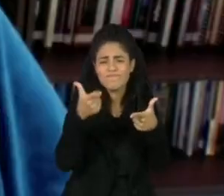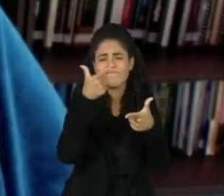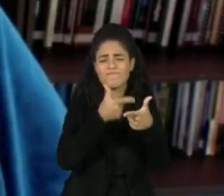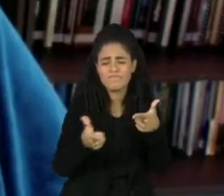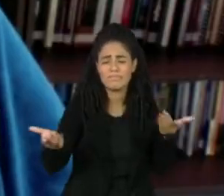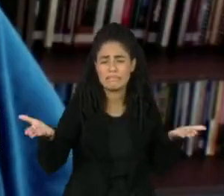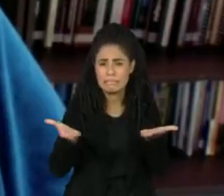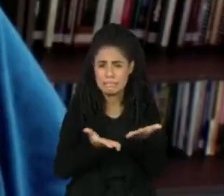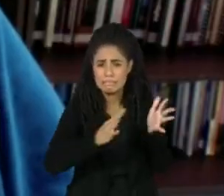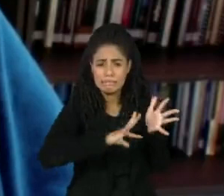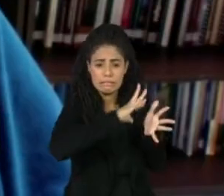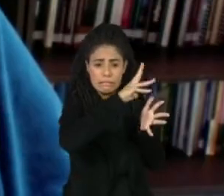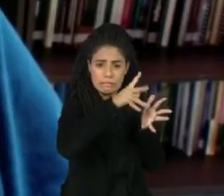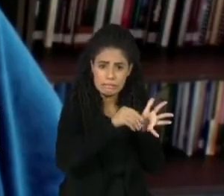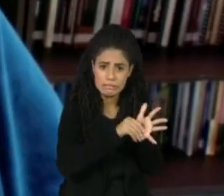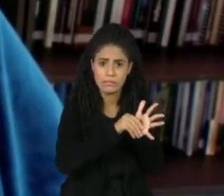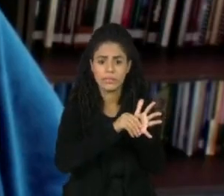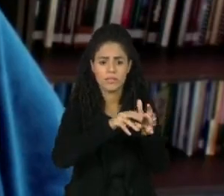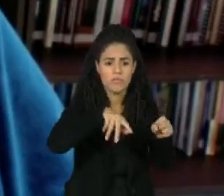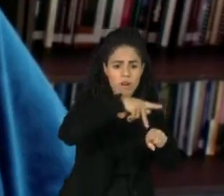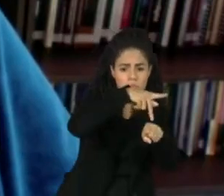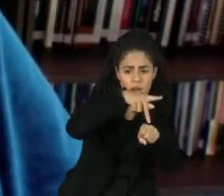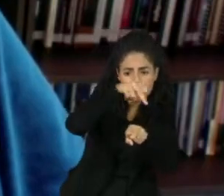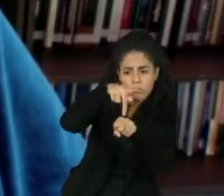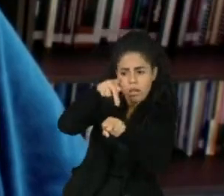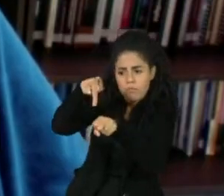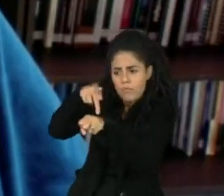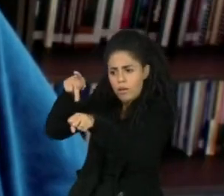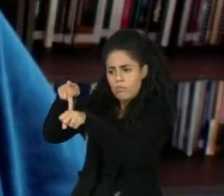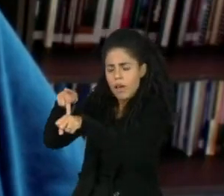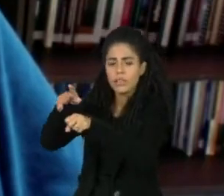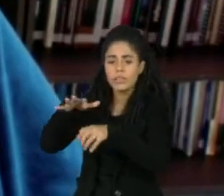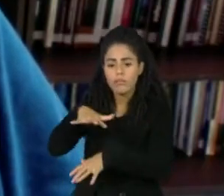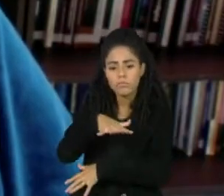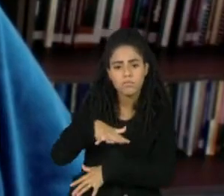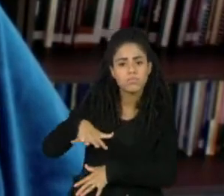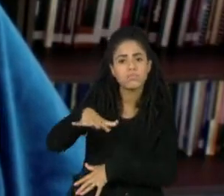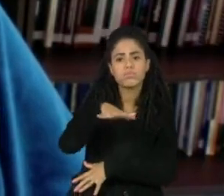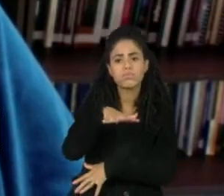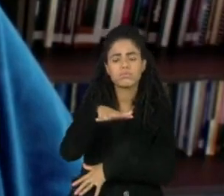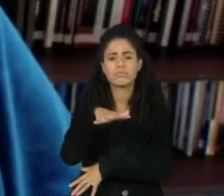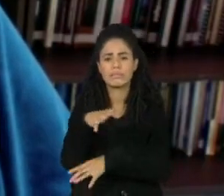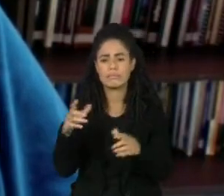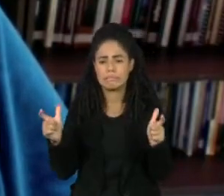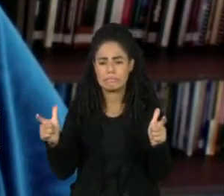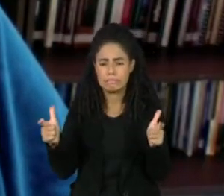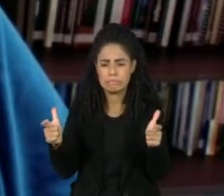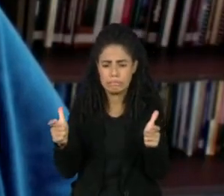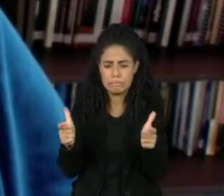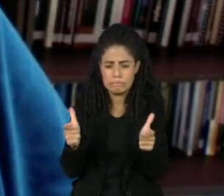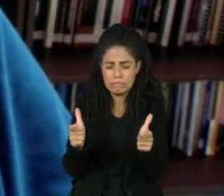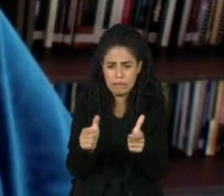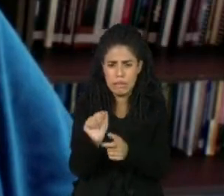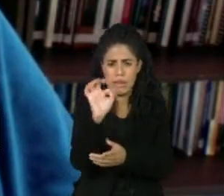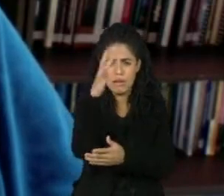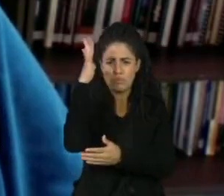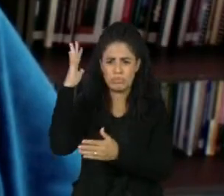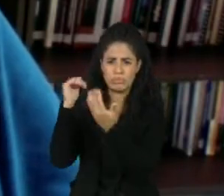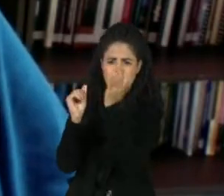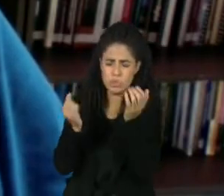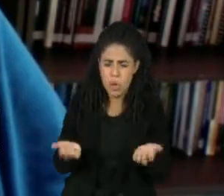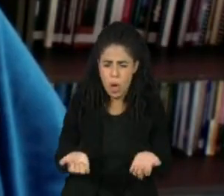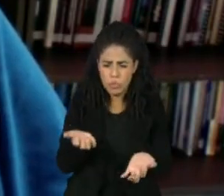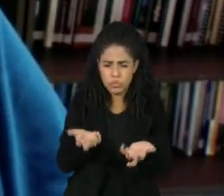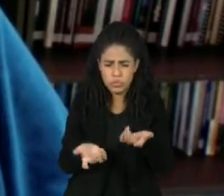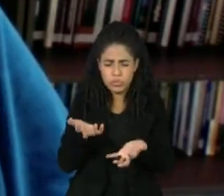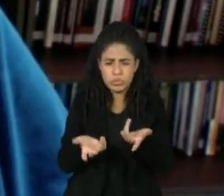Amazônia. Em quase todos os países amazônicos, o desmatamento, a degradação, os incêndios florestais estão crescendo nos